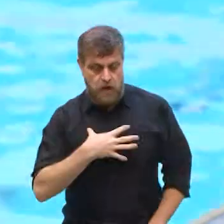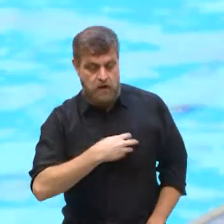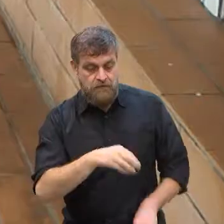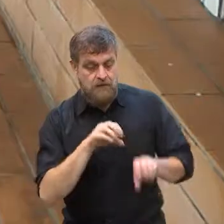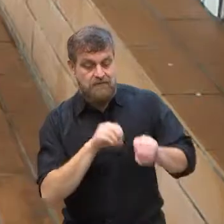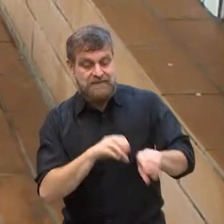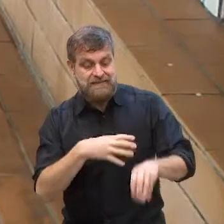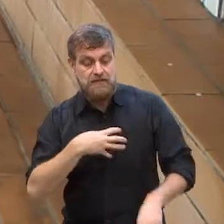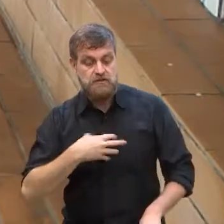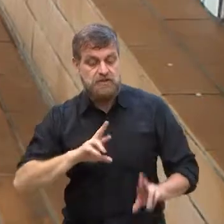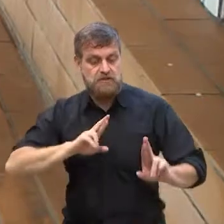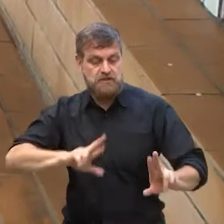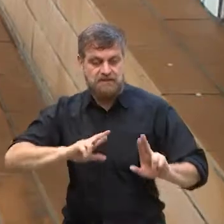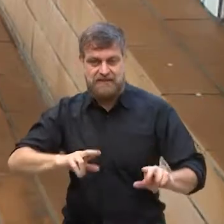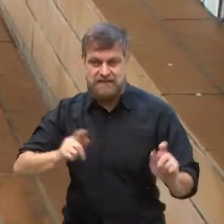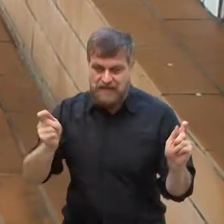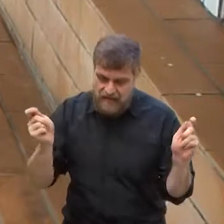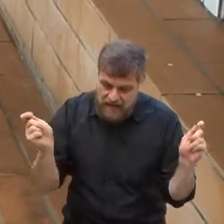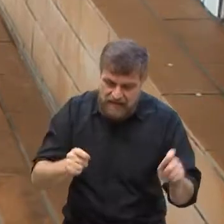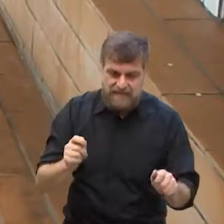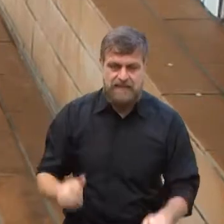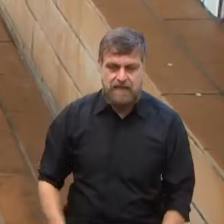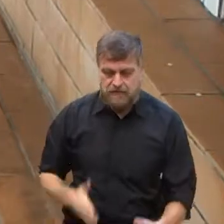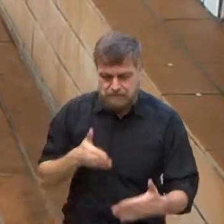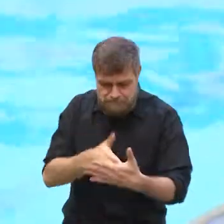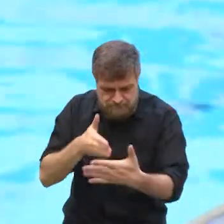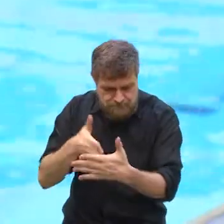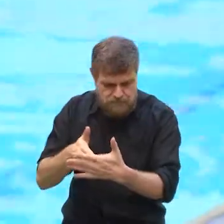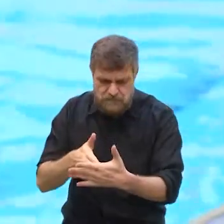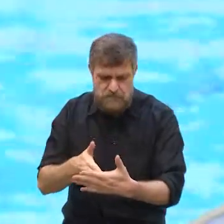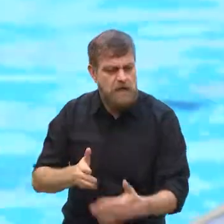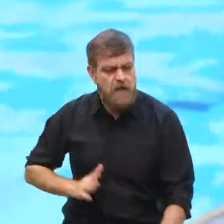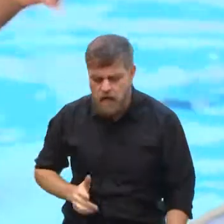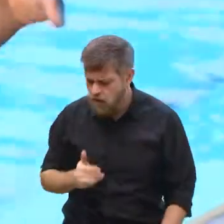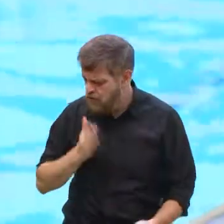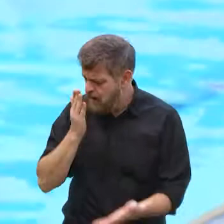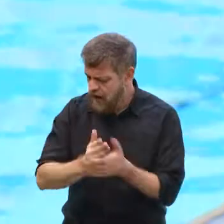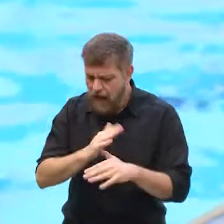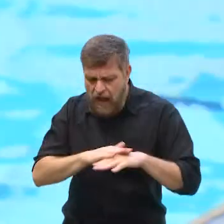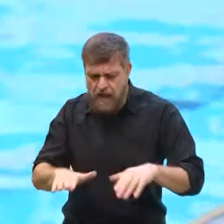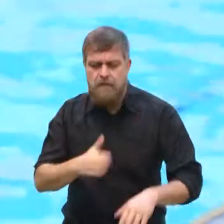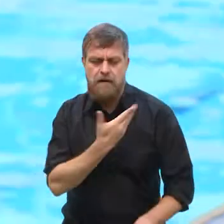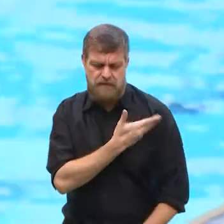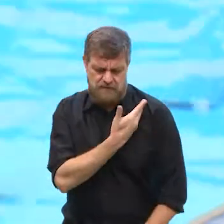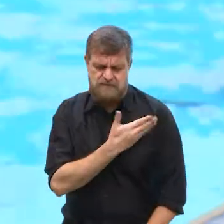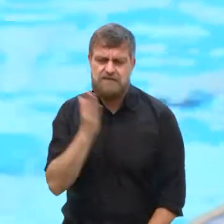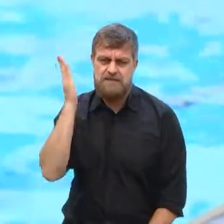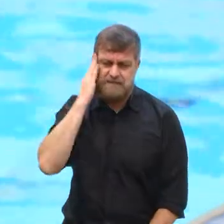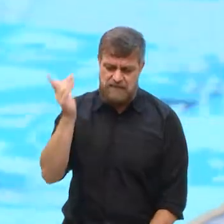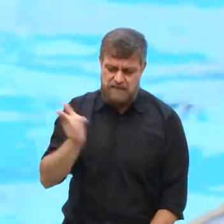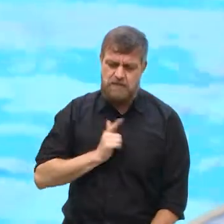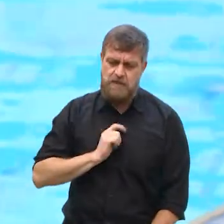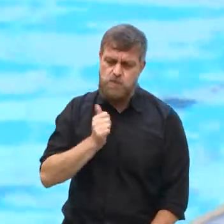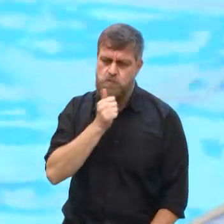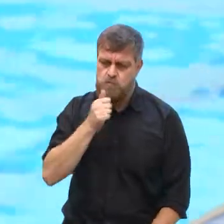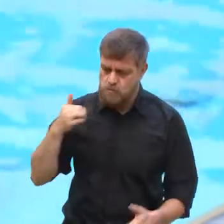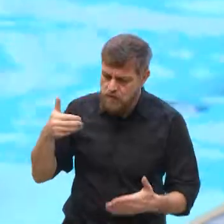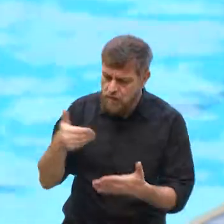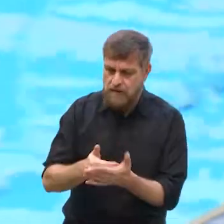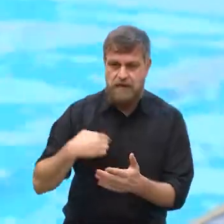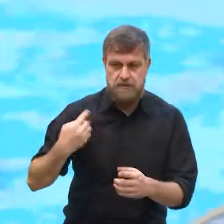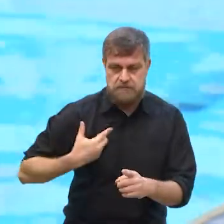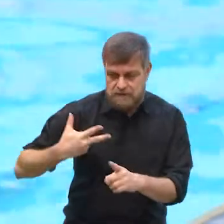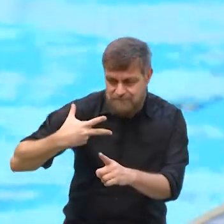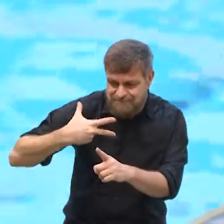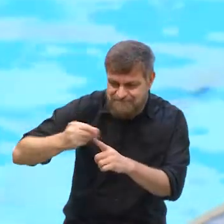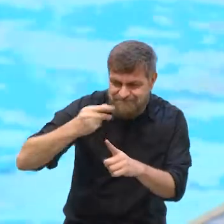maneira diferente e dessa maneira a gente vai quebrando a barreira do preconceito, mas que é uma barreira ainda, né? A gente precisa ir superando isso